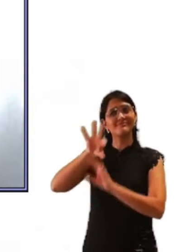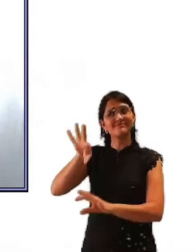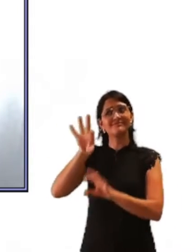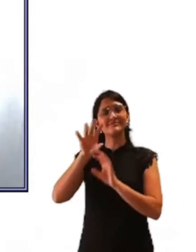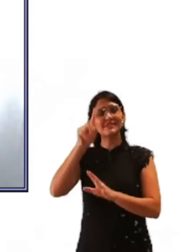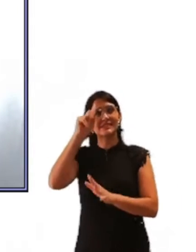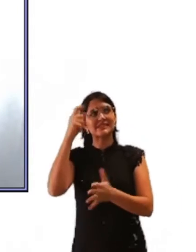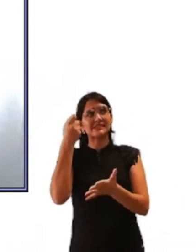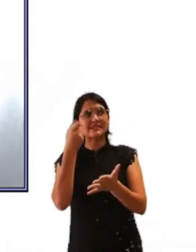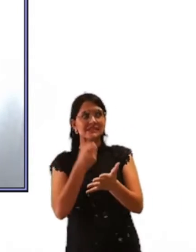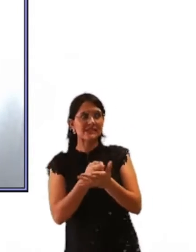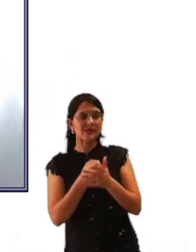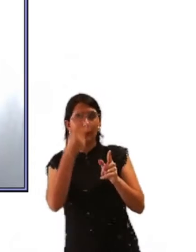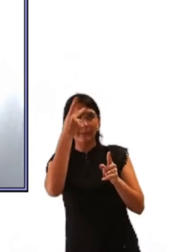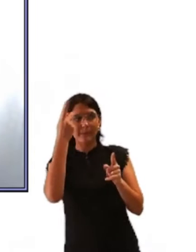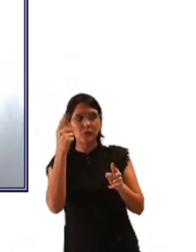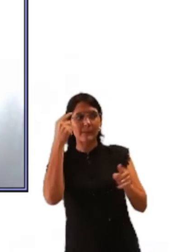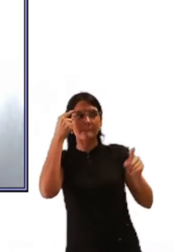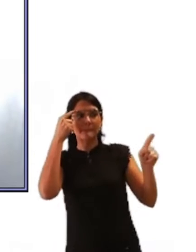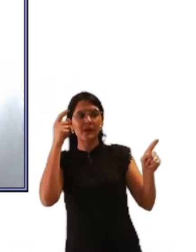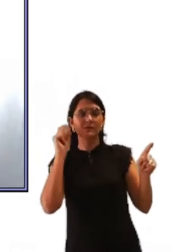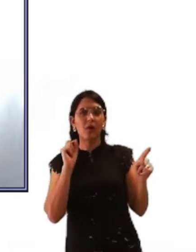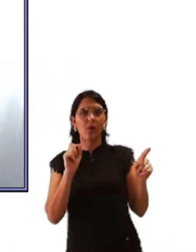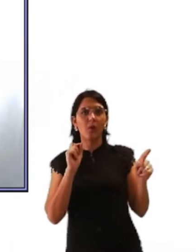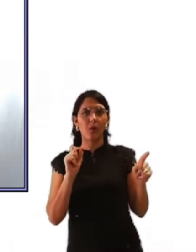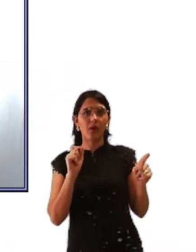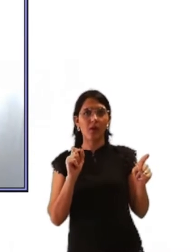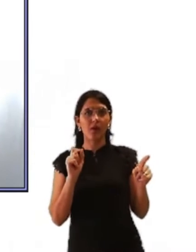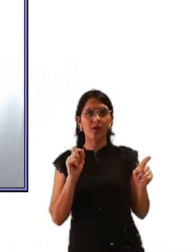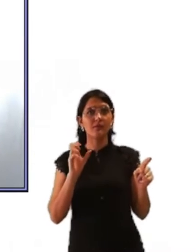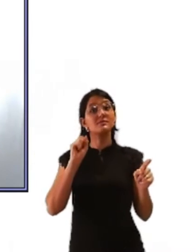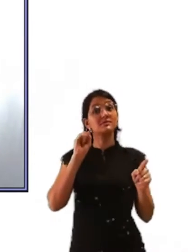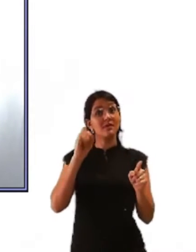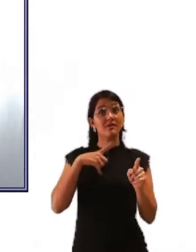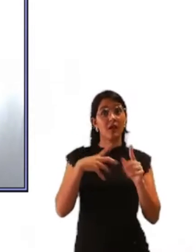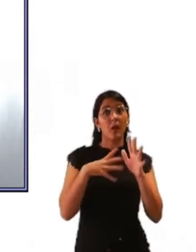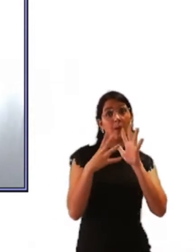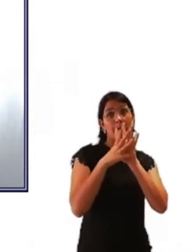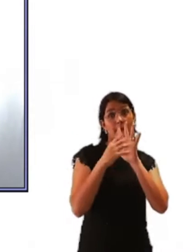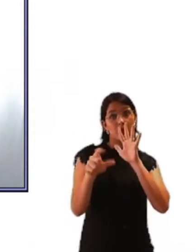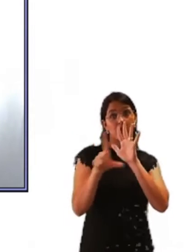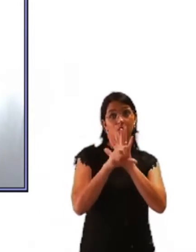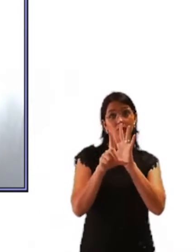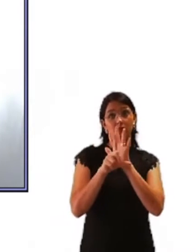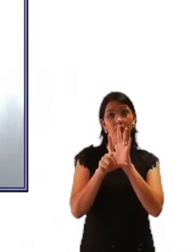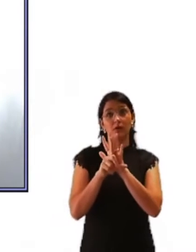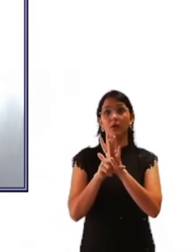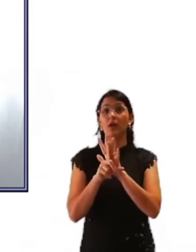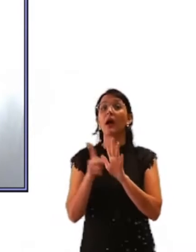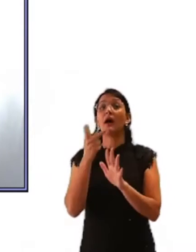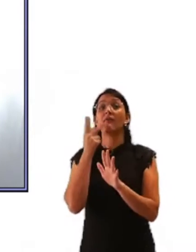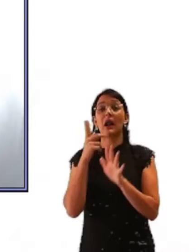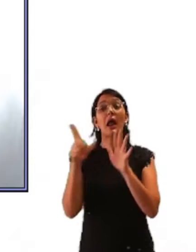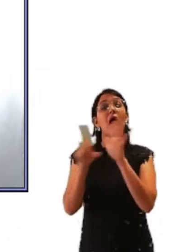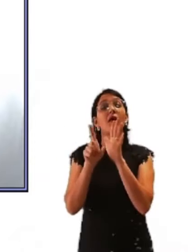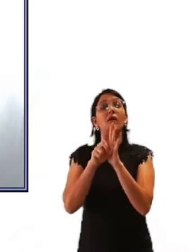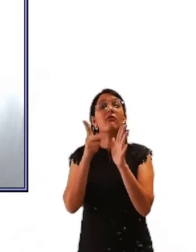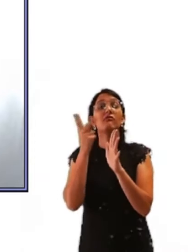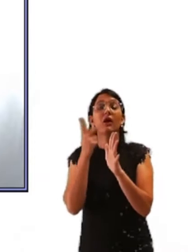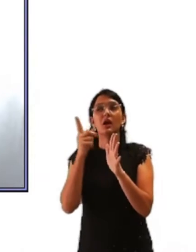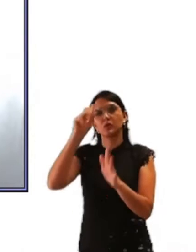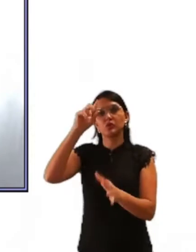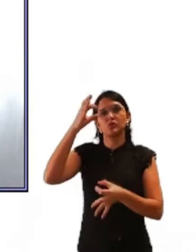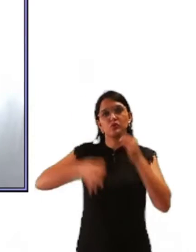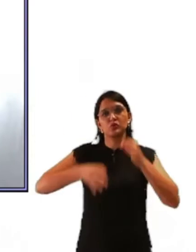ou não? Se você for pegar um modelo legalista, um modelo clássico, vão dizer assim: não, o juiz tem que julgar com base na lei, com base na